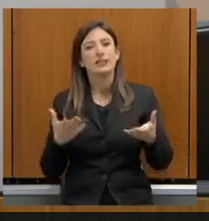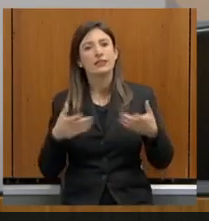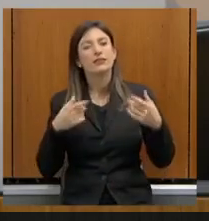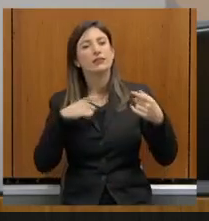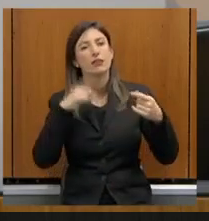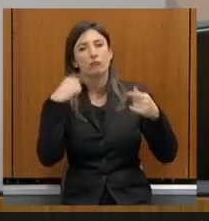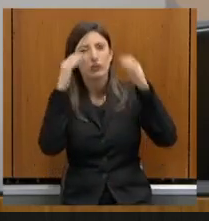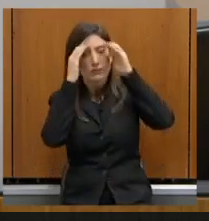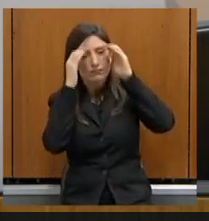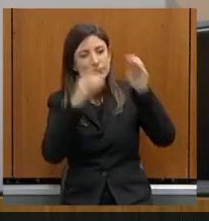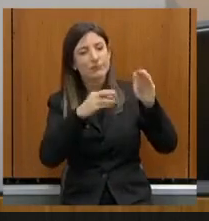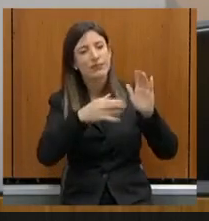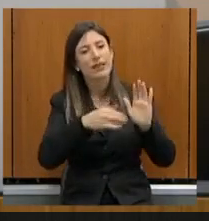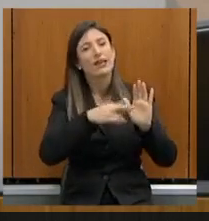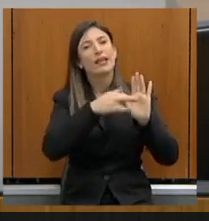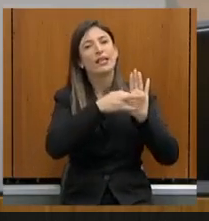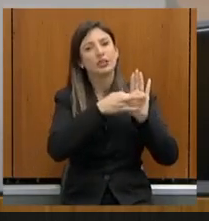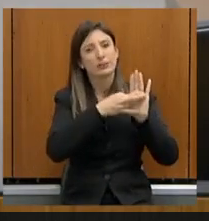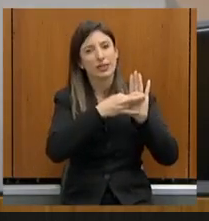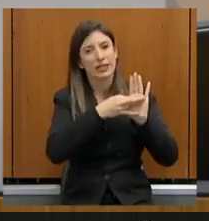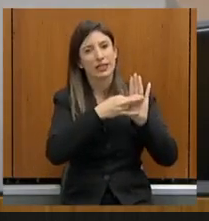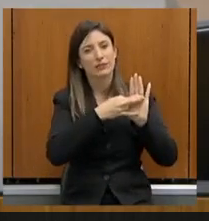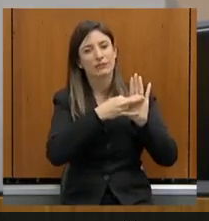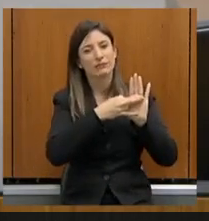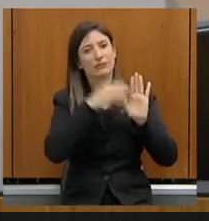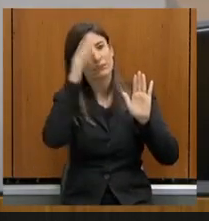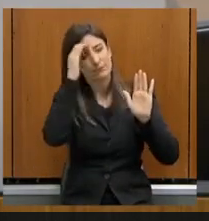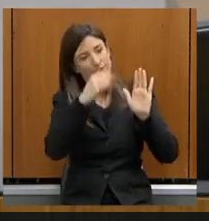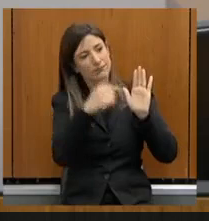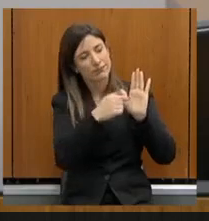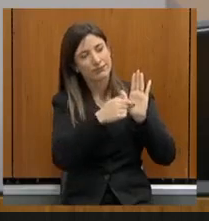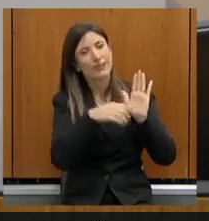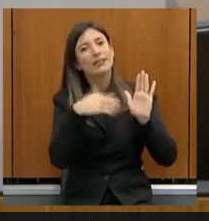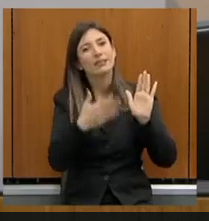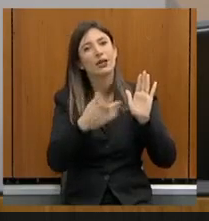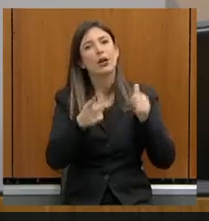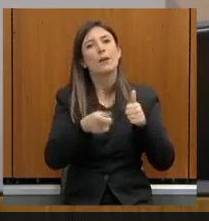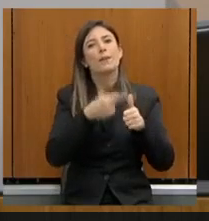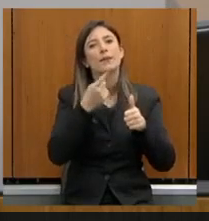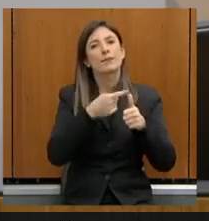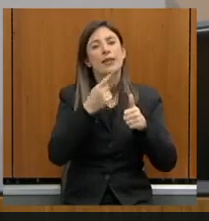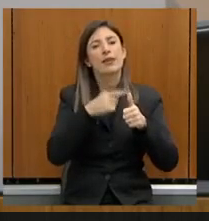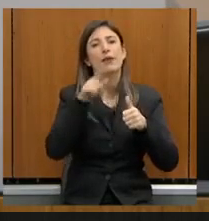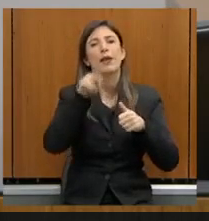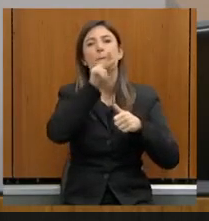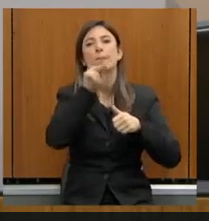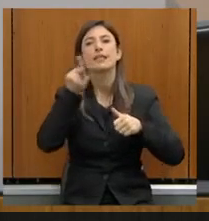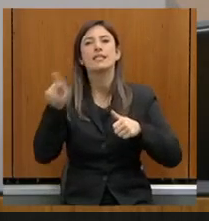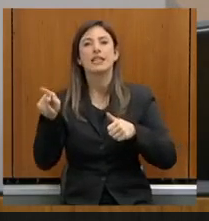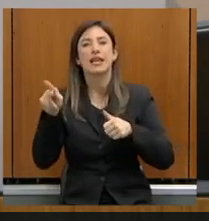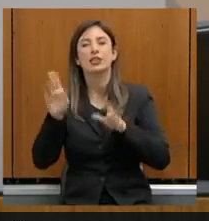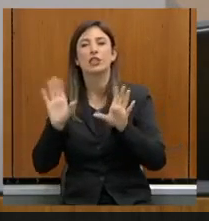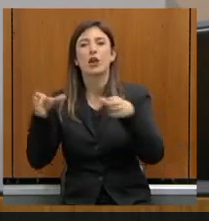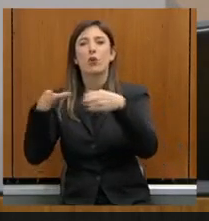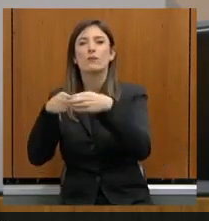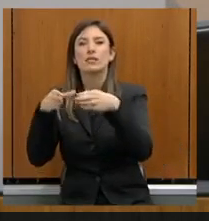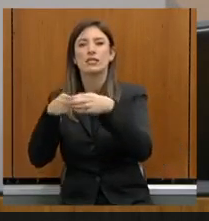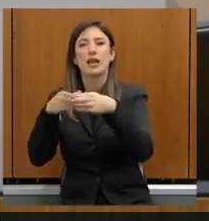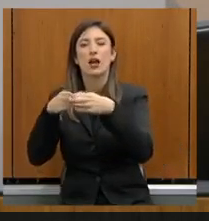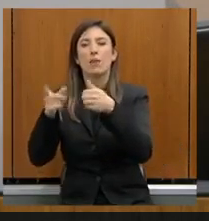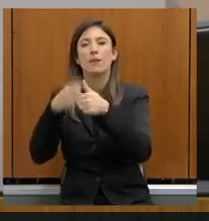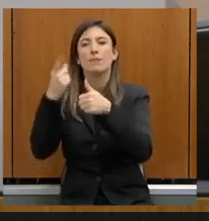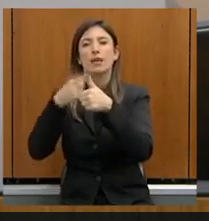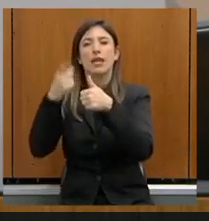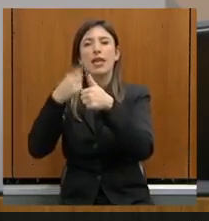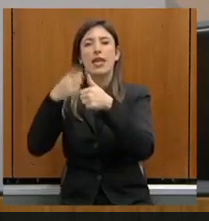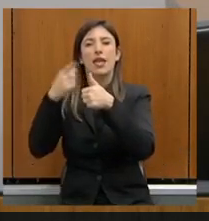ciência no início desta sessão, primeiramente farão uso da palavra os presidentes das comissões. Então, portanto,